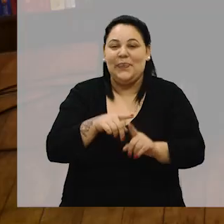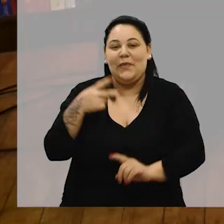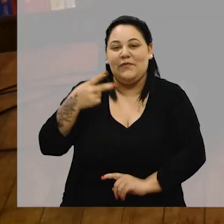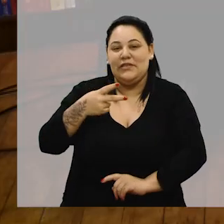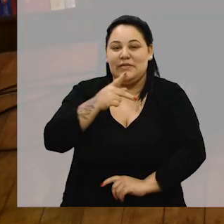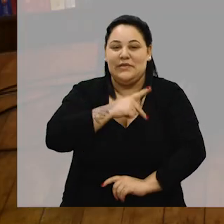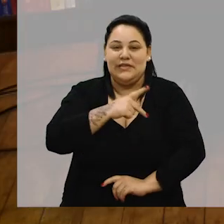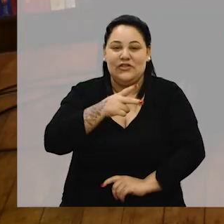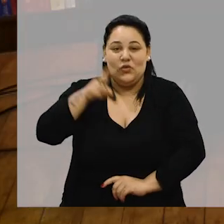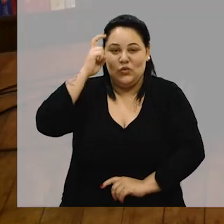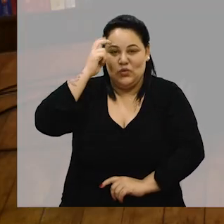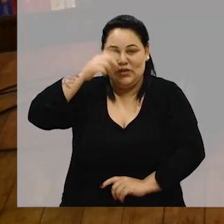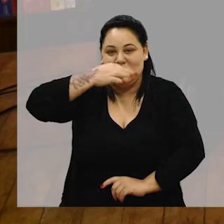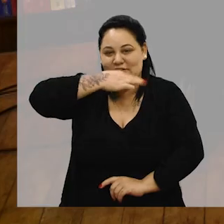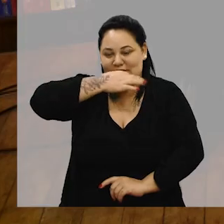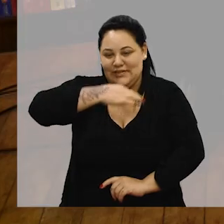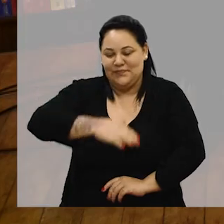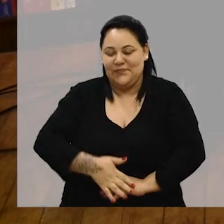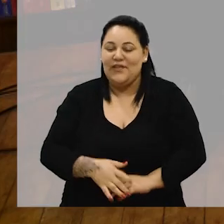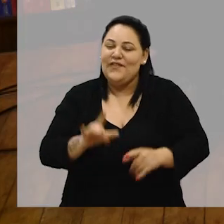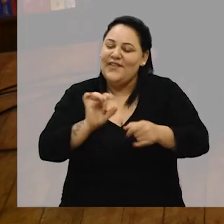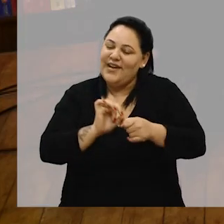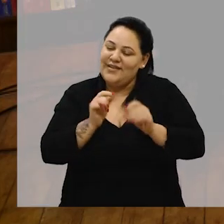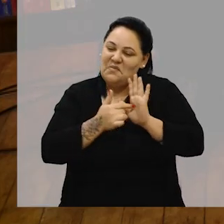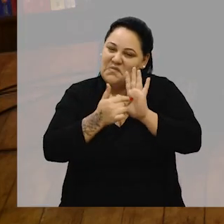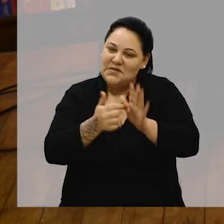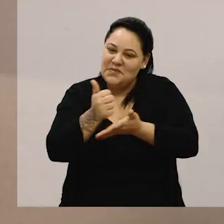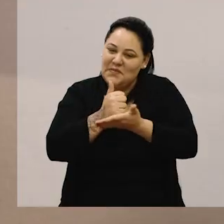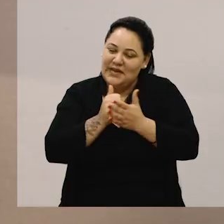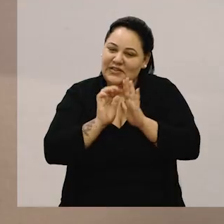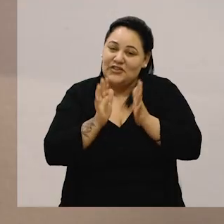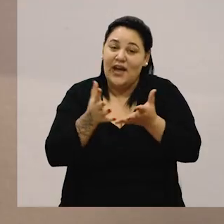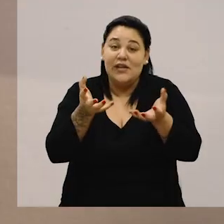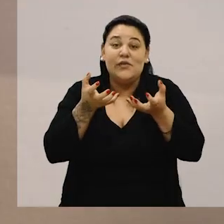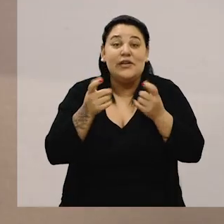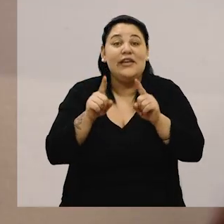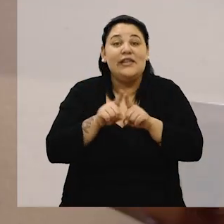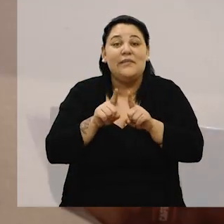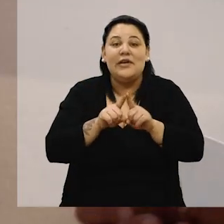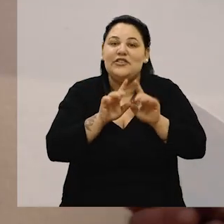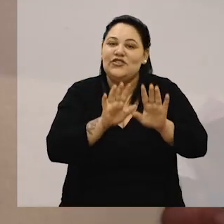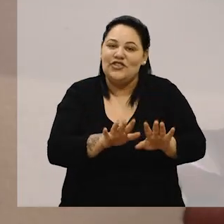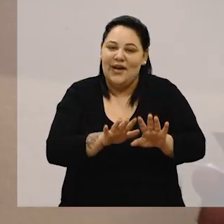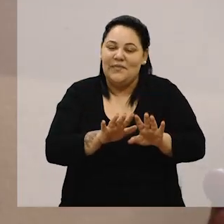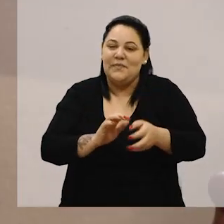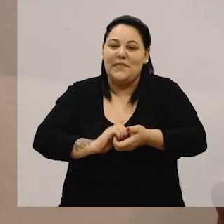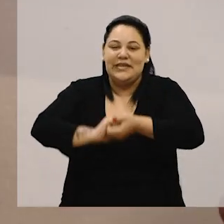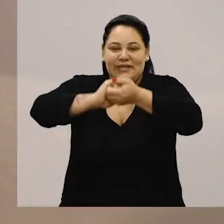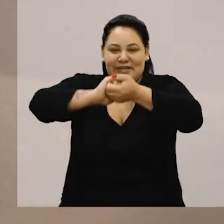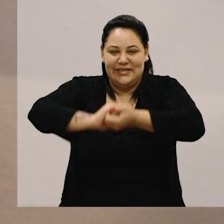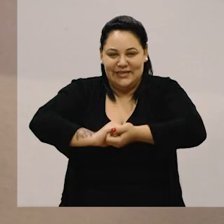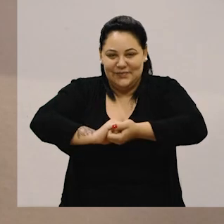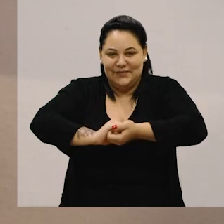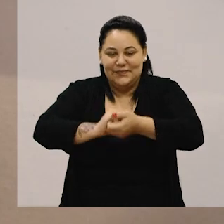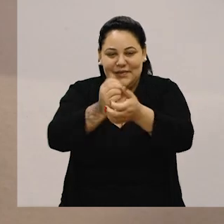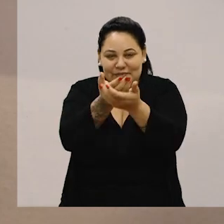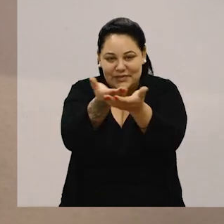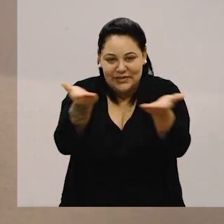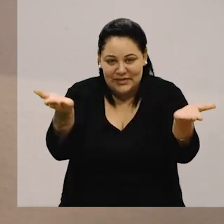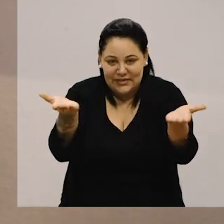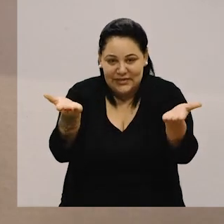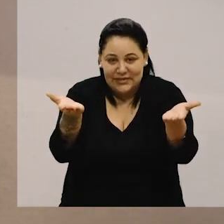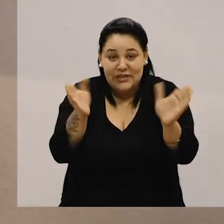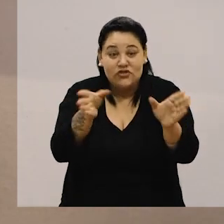Sul. Então, fazendo essa apresentação, eu gostaria também de deixar já uma saudação para vocês e